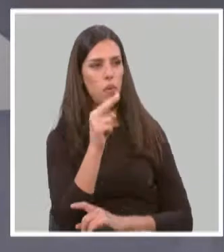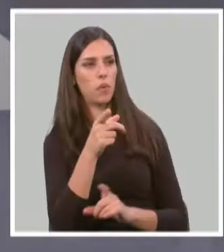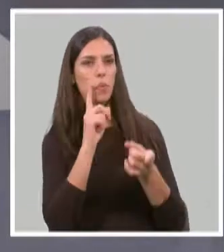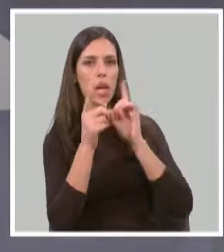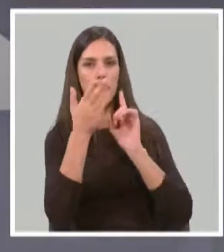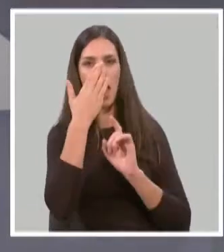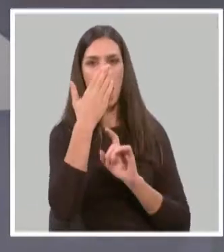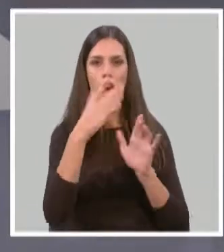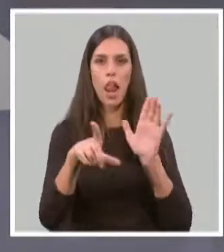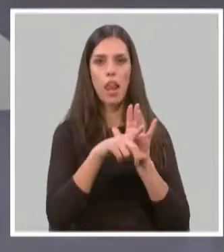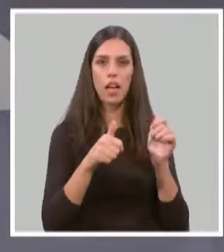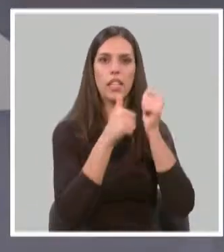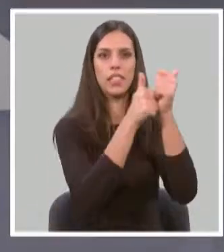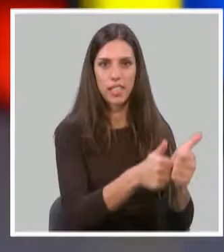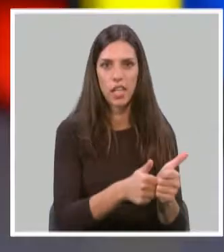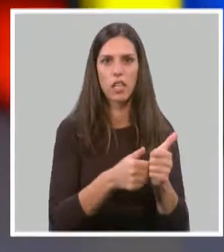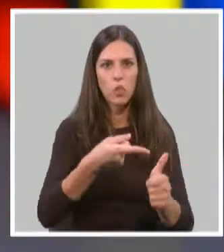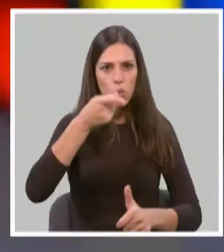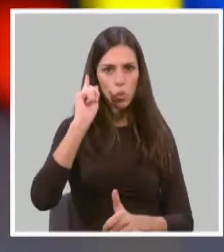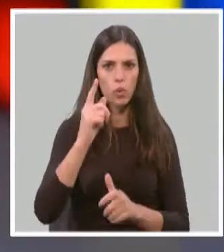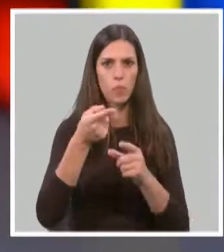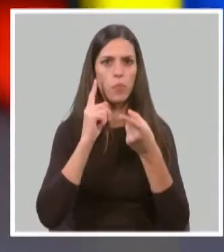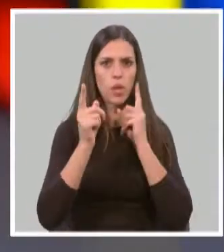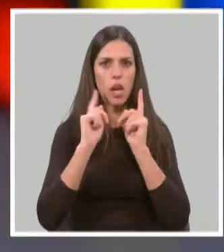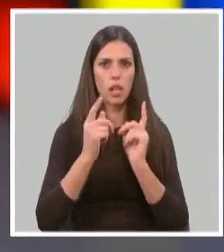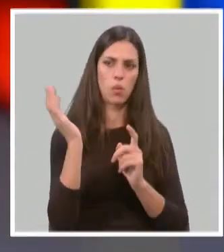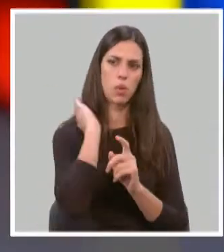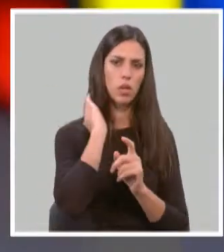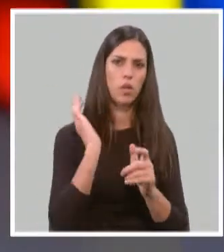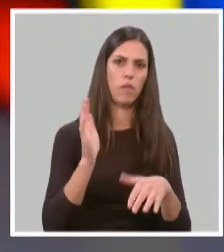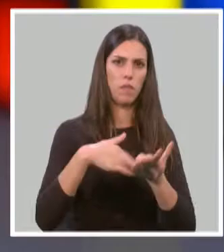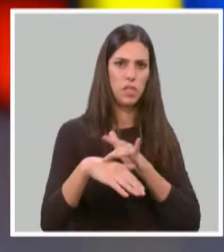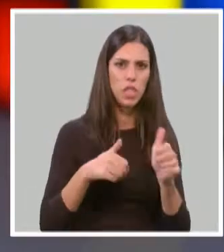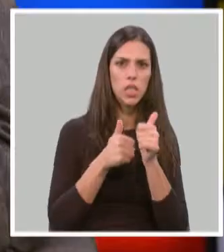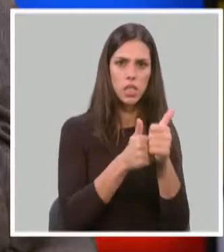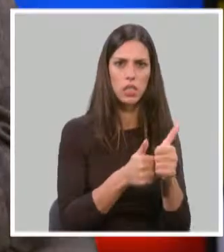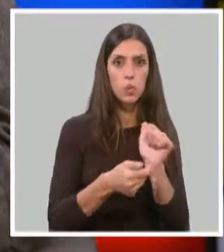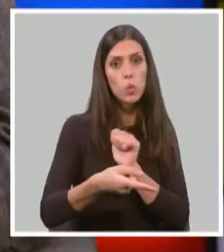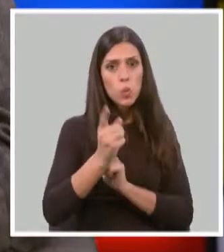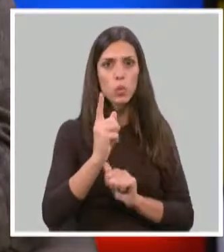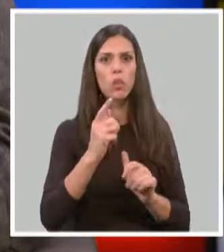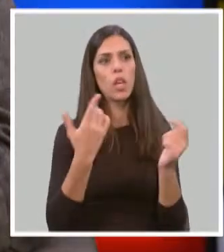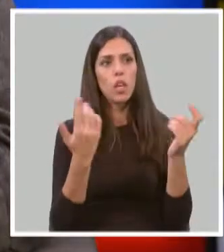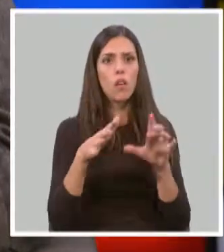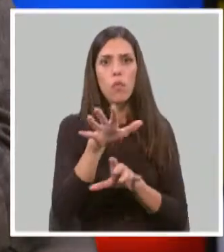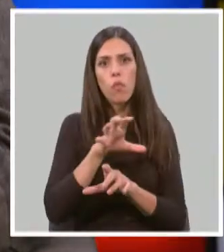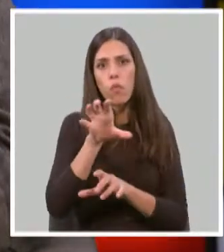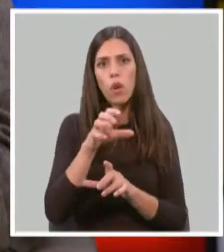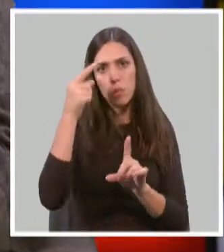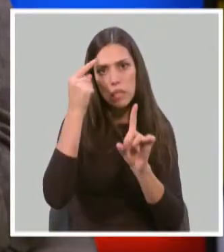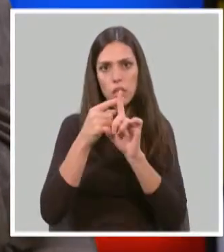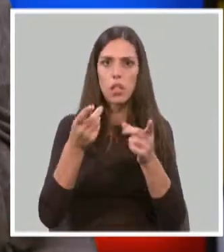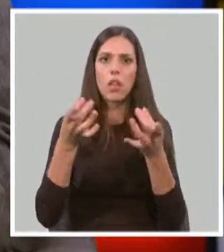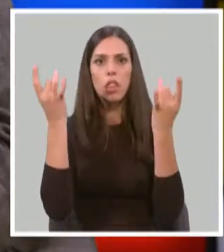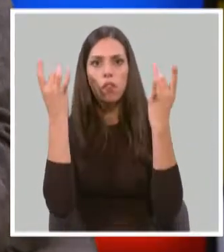veem piadas como se fossem decretos, e não são, as piadas não te obrigam a fazer nada, são só uma maneira de te divertir